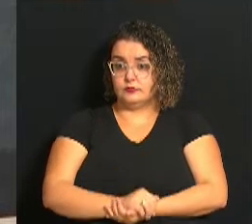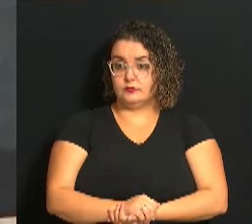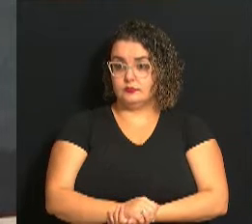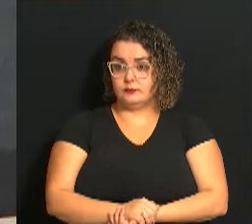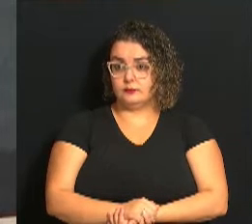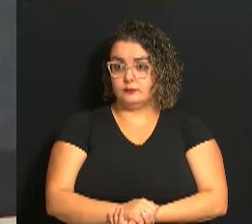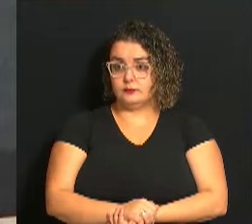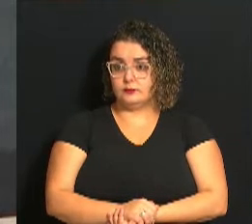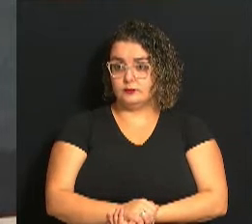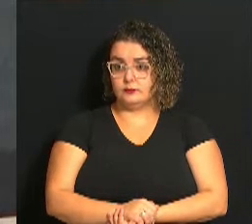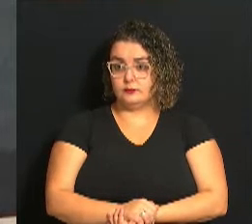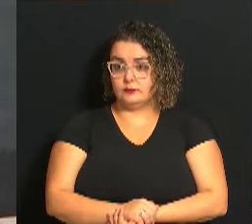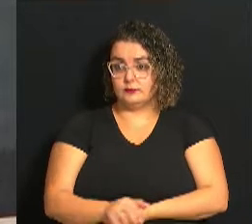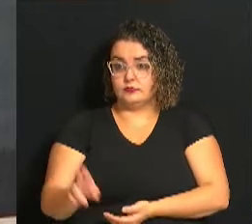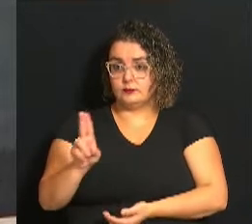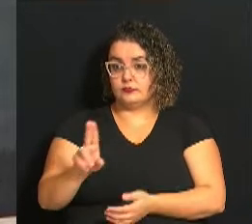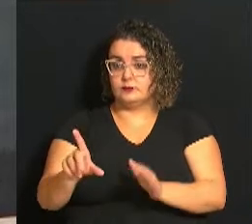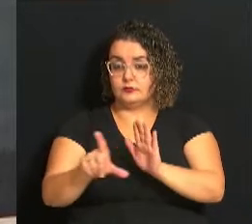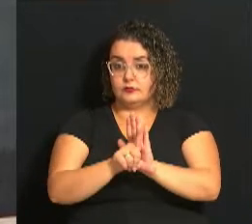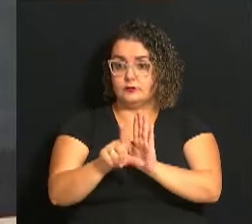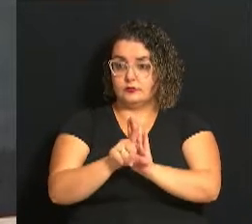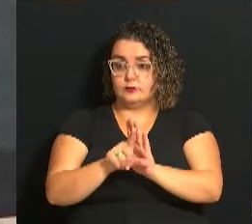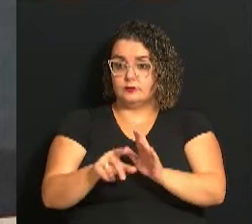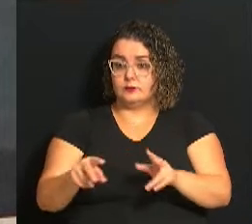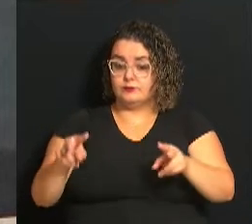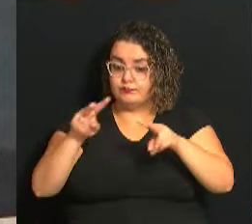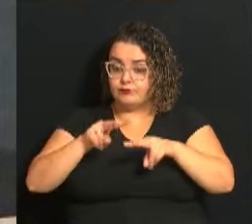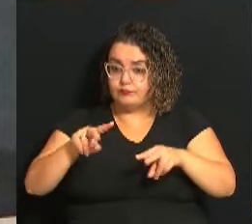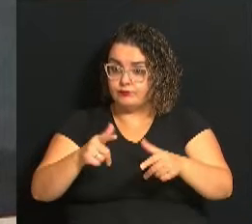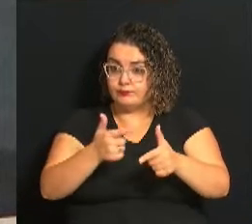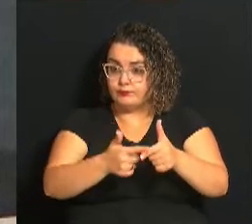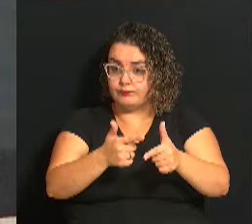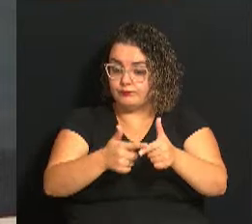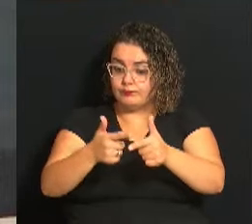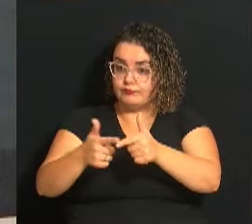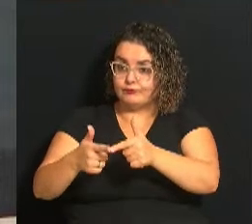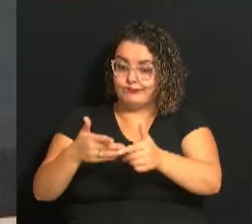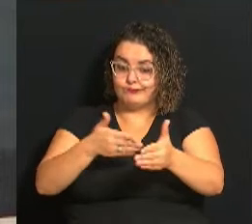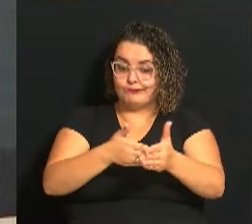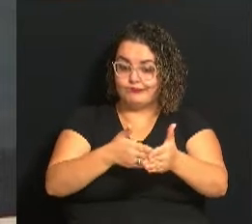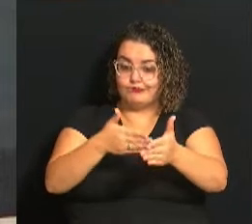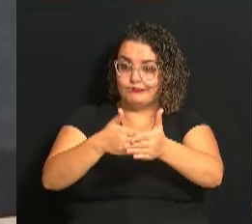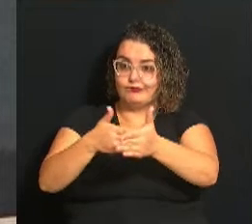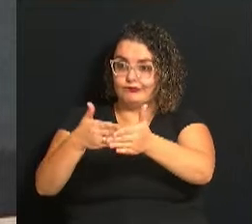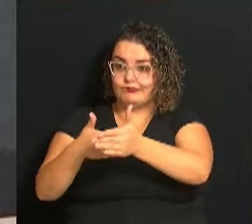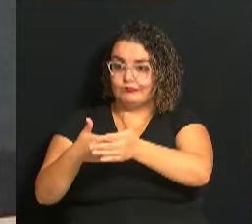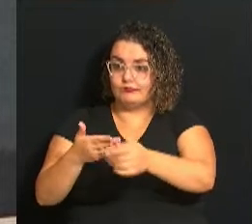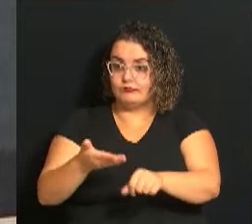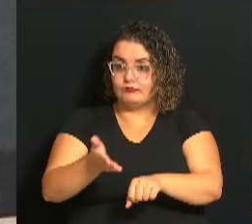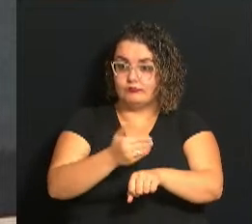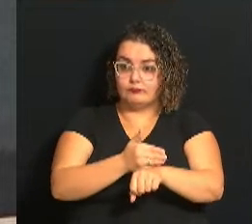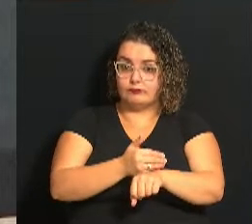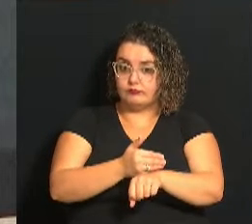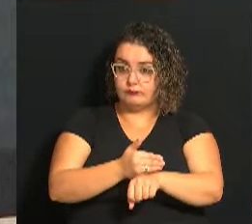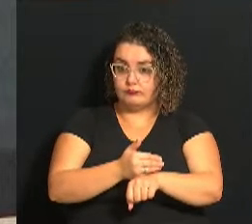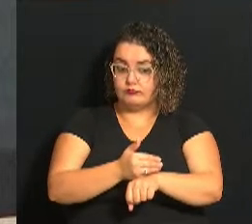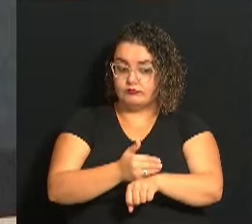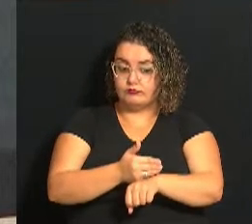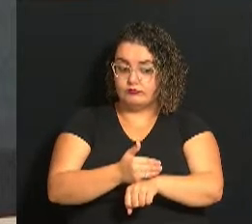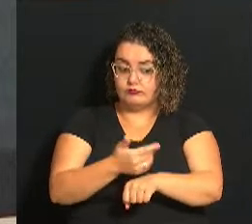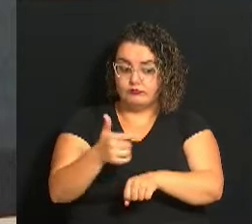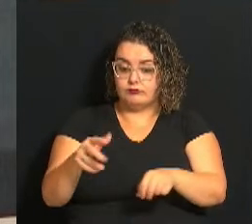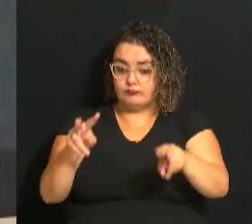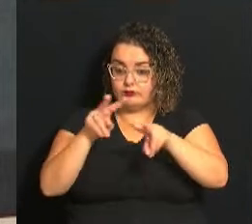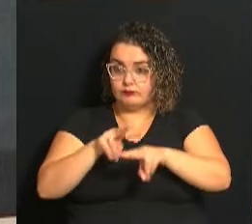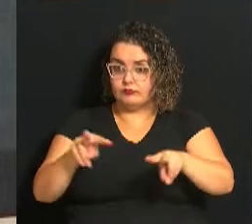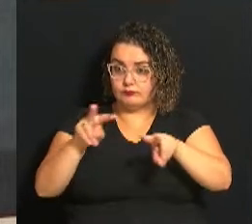a utilizar a lei, começa a ver os entraves, as arestas, que antes não estavam tão óbvias, e